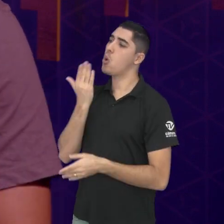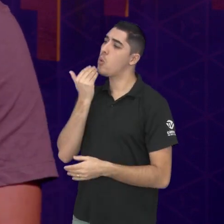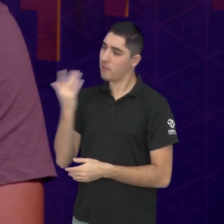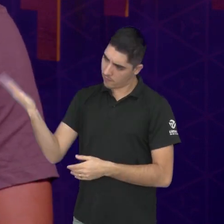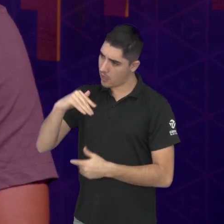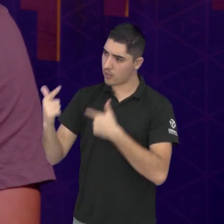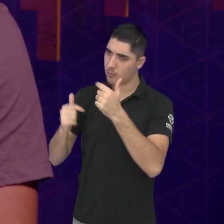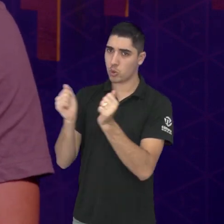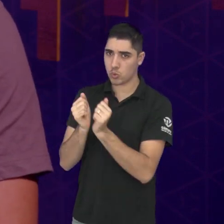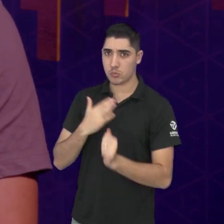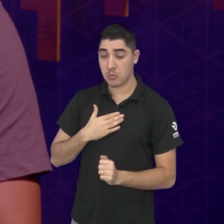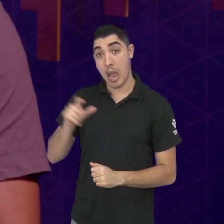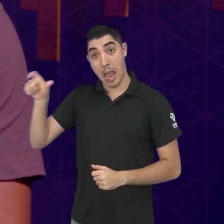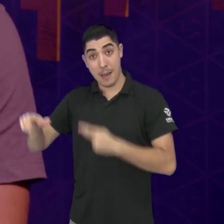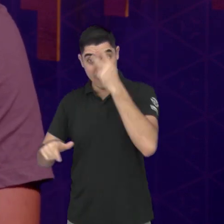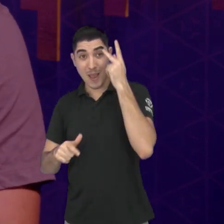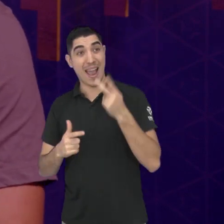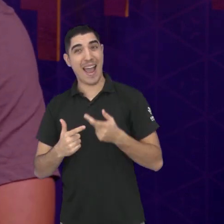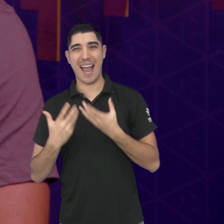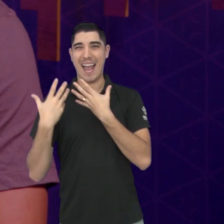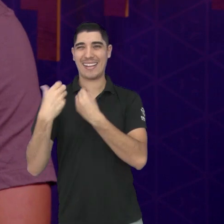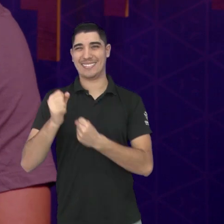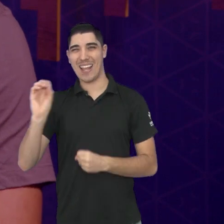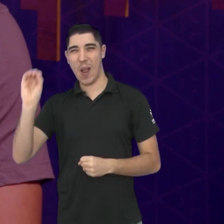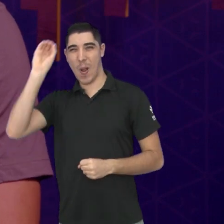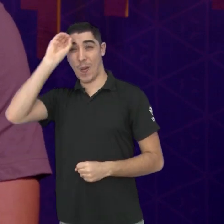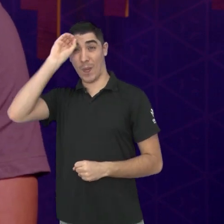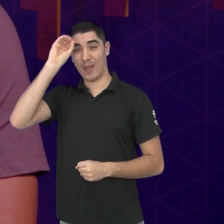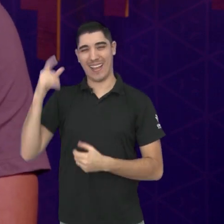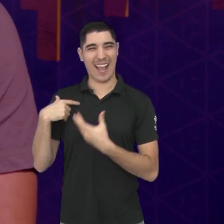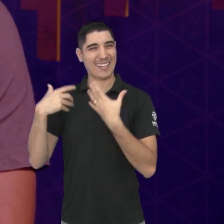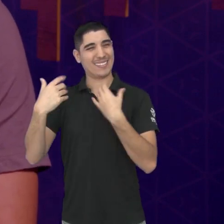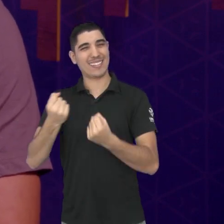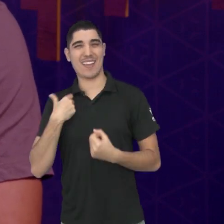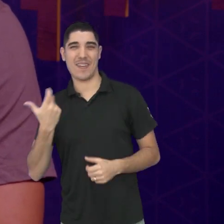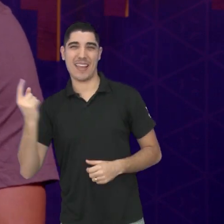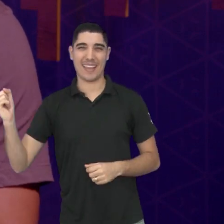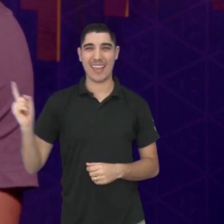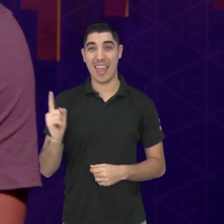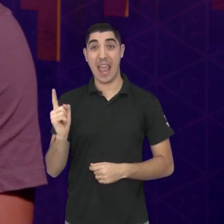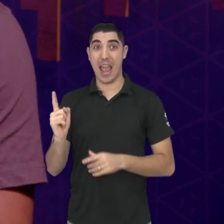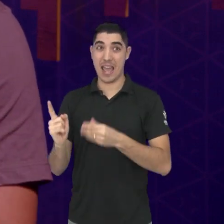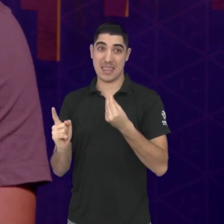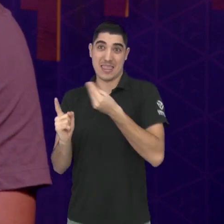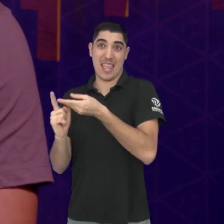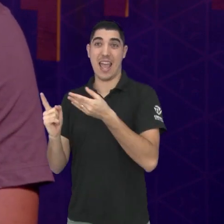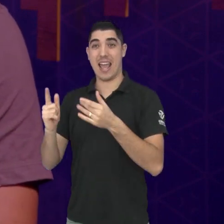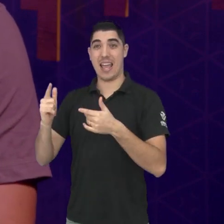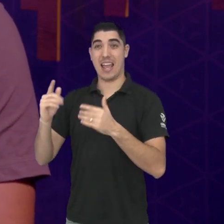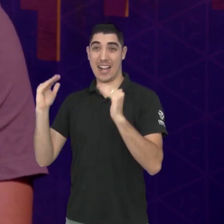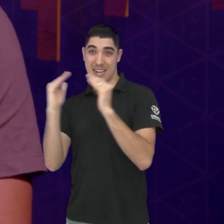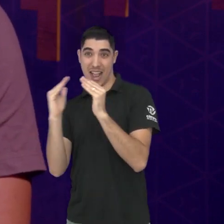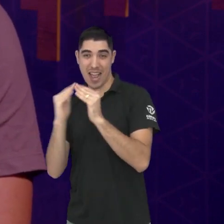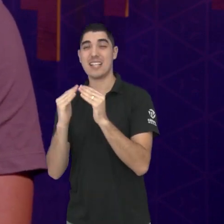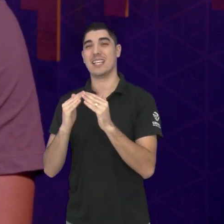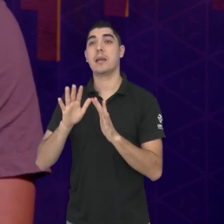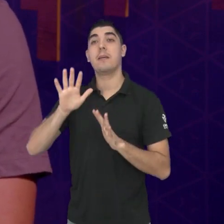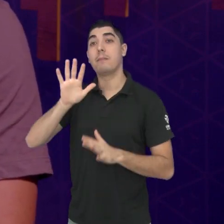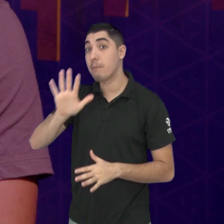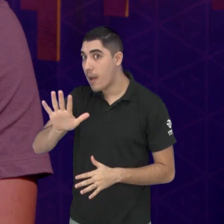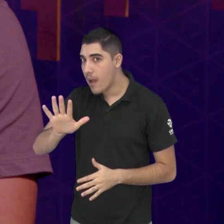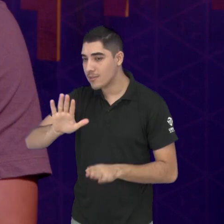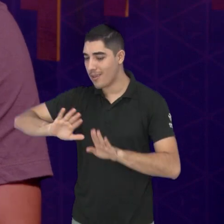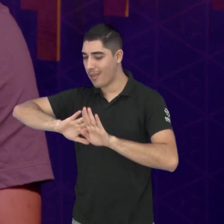trabalhar aqui comigo. O cara vai achando que é isso, né, que ele é um benefício a moradia e tal. Só